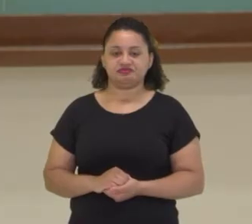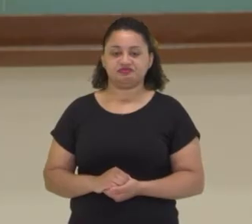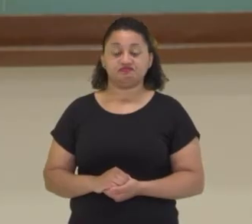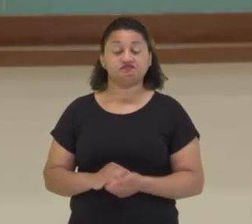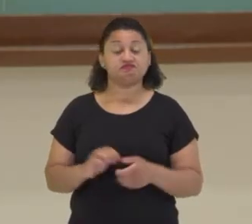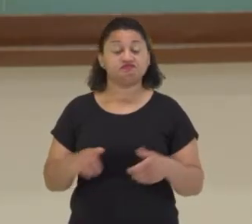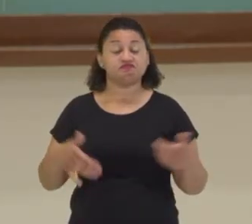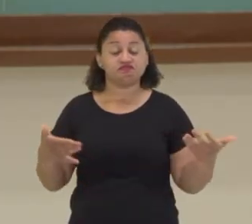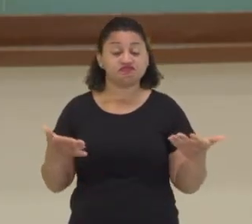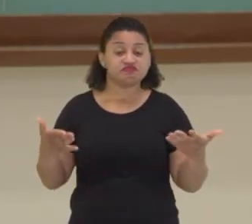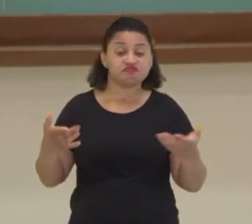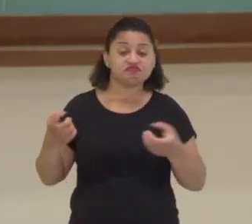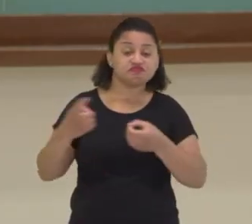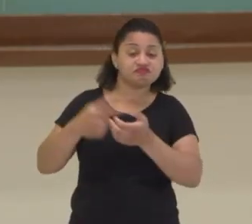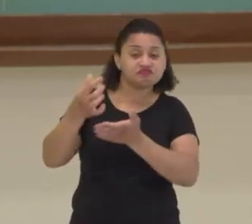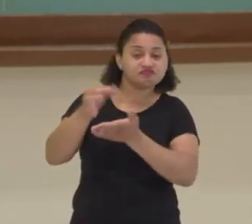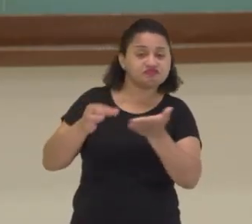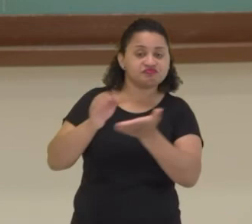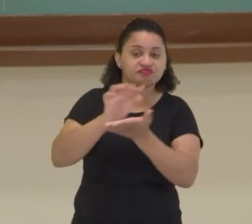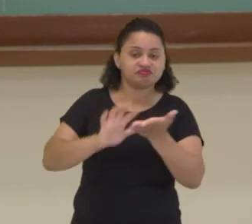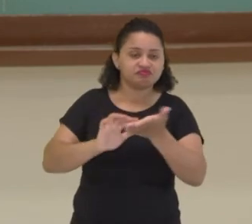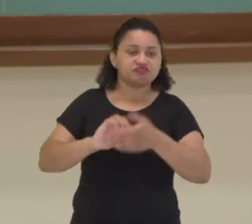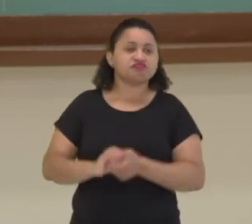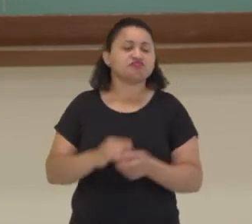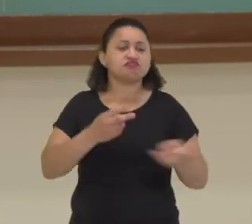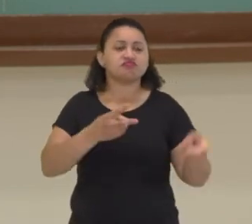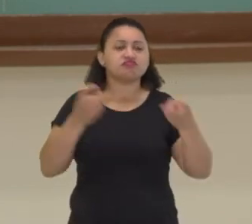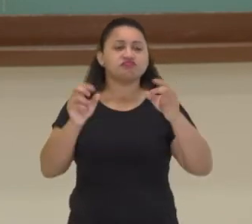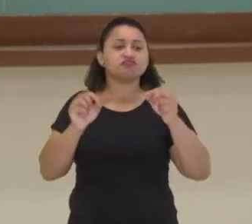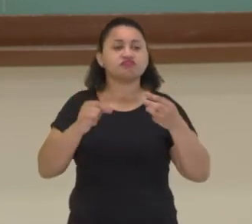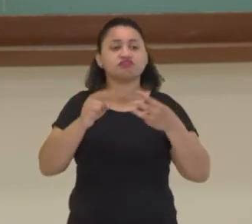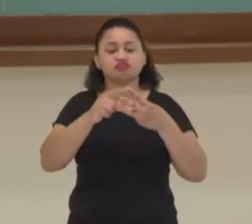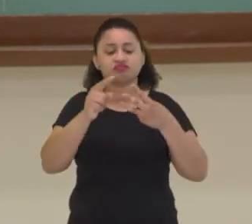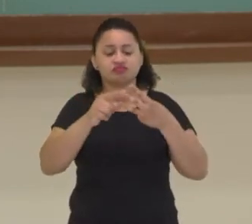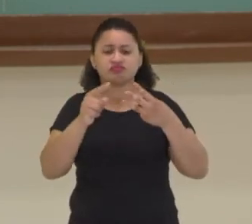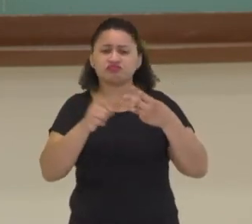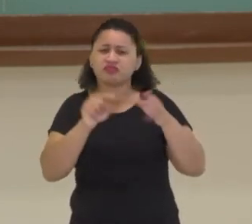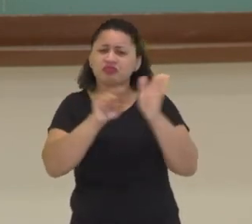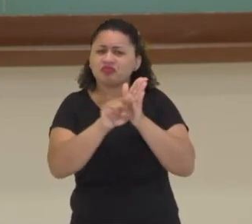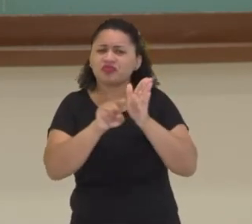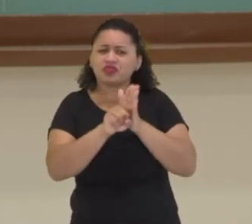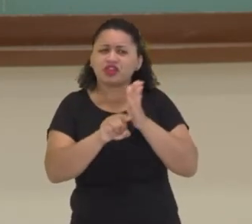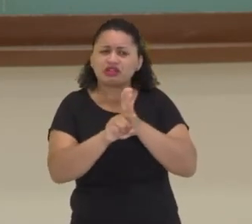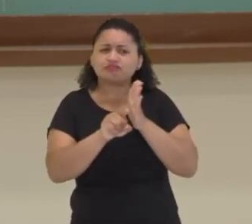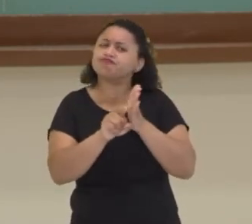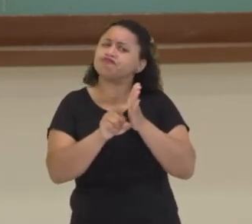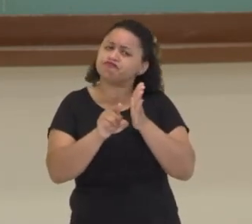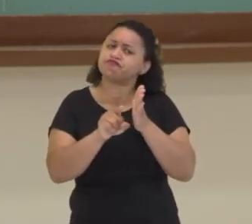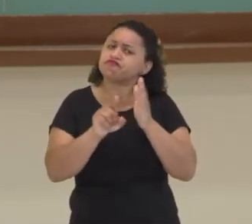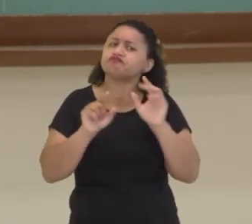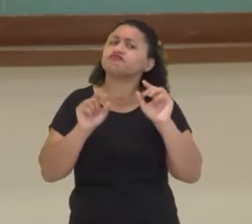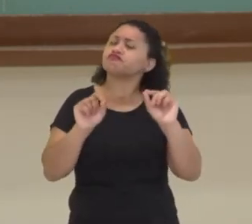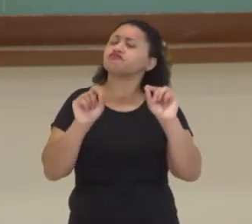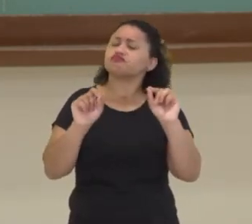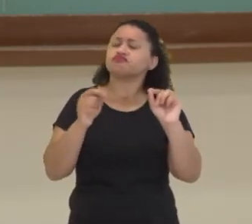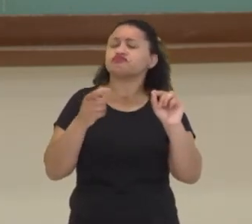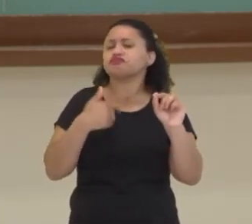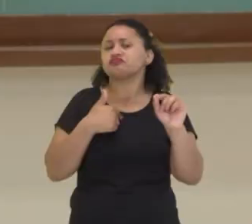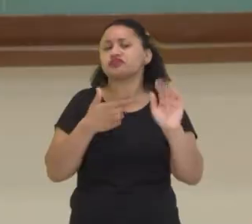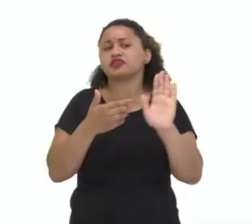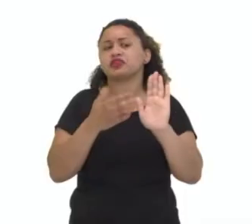Voltei, gabaritar contigo. Olha só, 3 perguntinhas, né? Bem poderosas. E o que eu peço para você, ó?